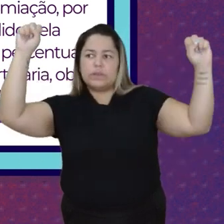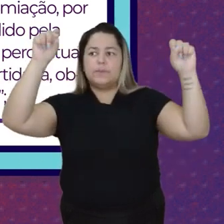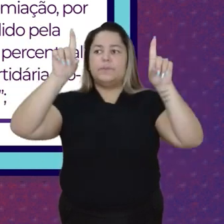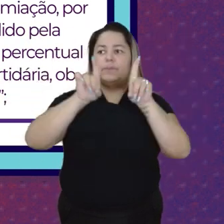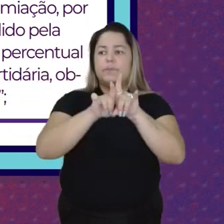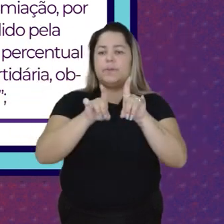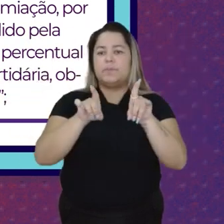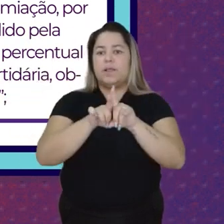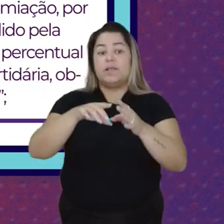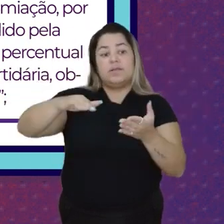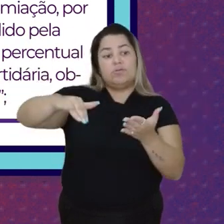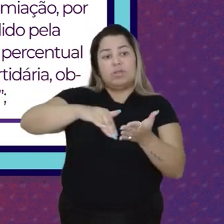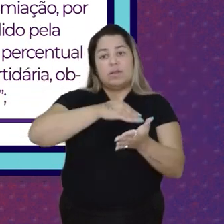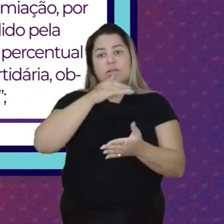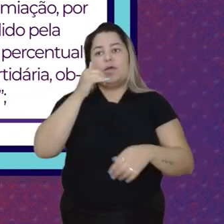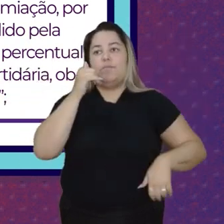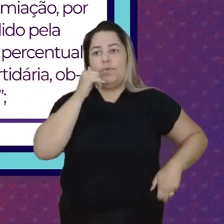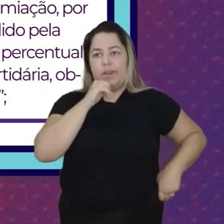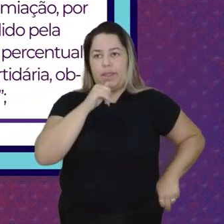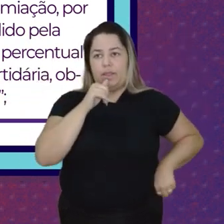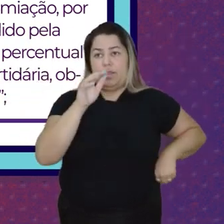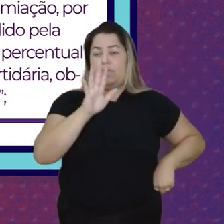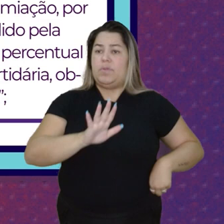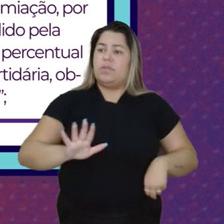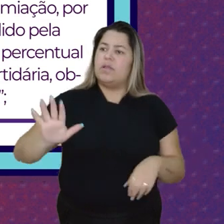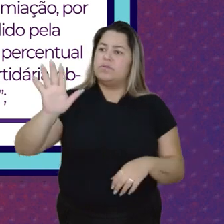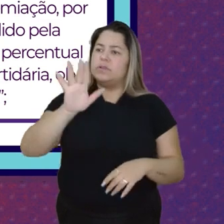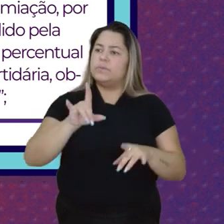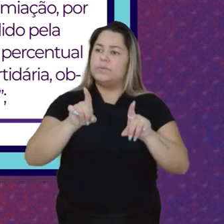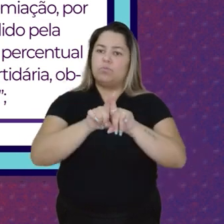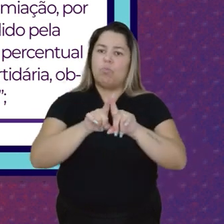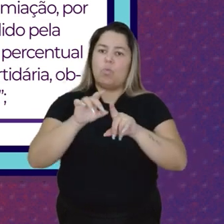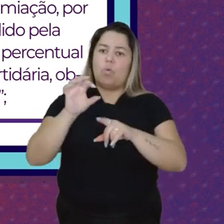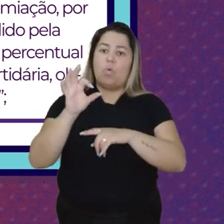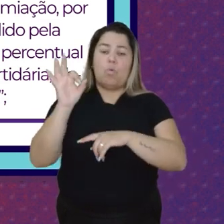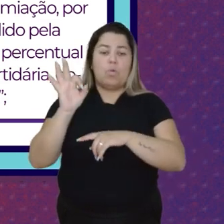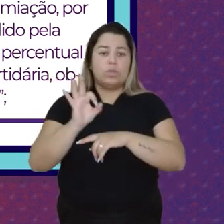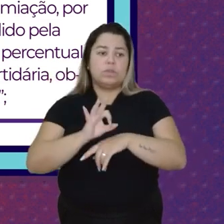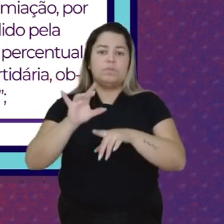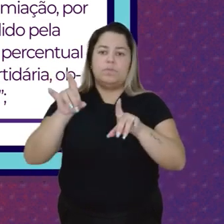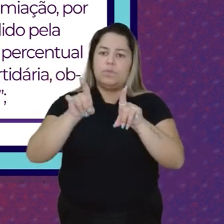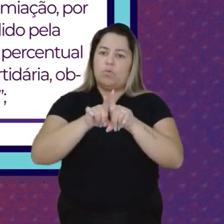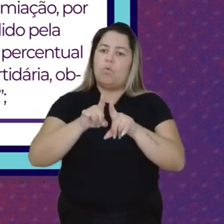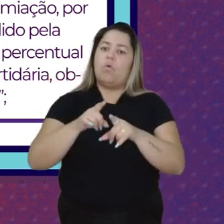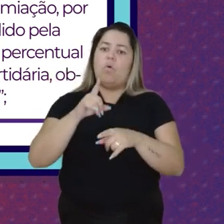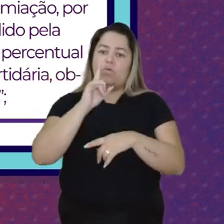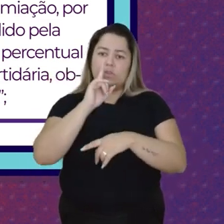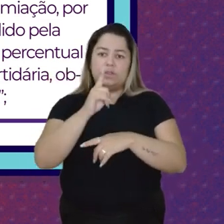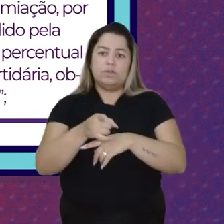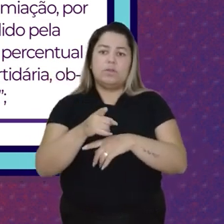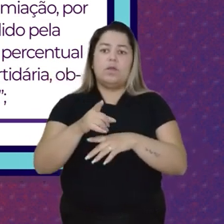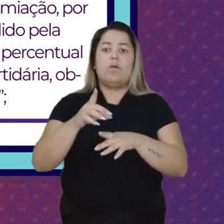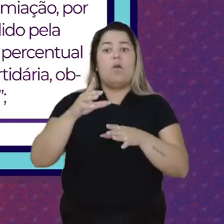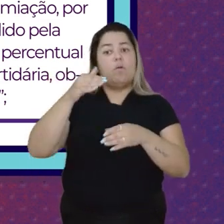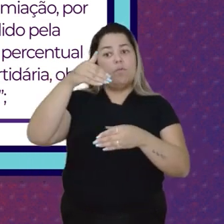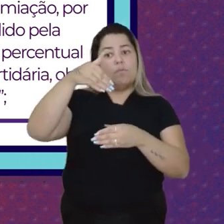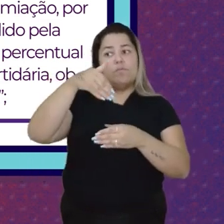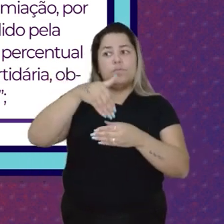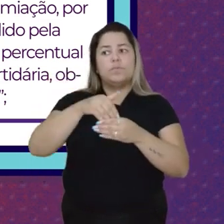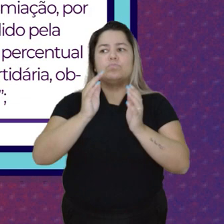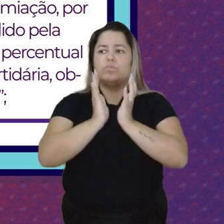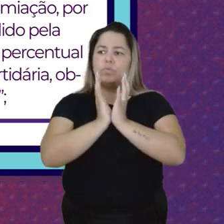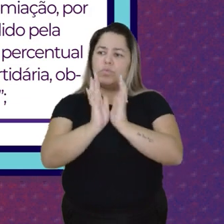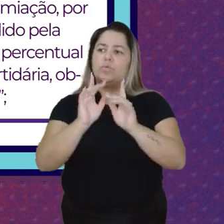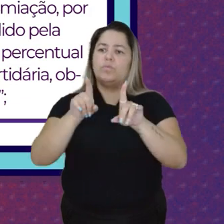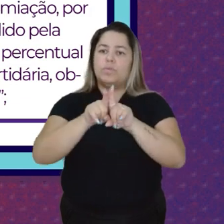pela Secretaria da Mulher, em nível nacional, conforme o percentual que será fixado pelo órgão nacional de direção partidária, observado